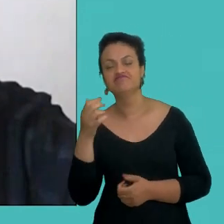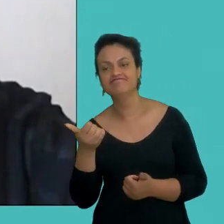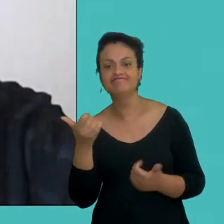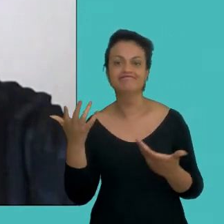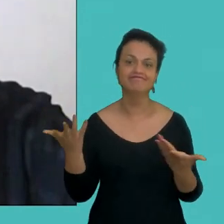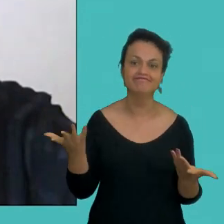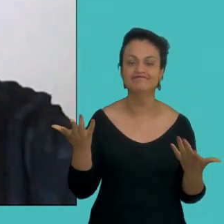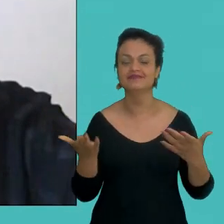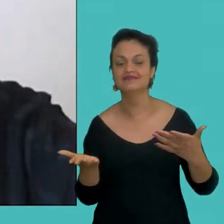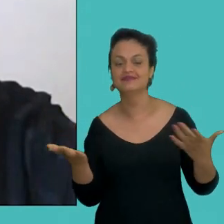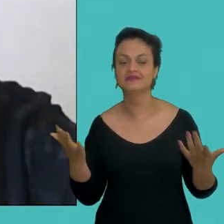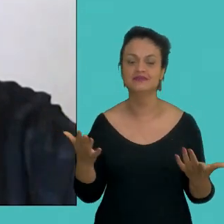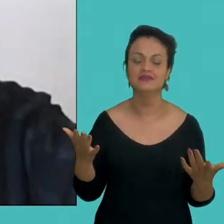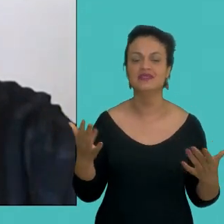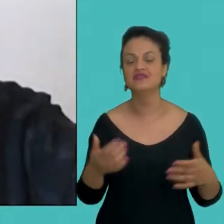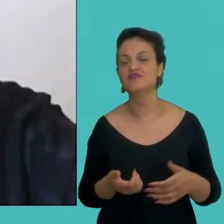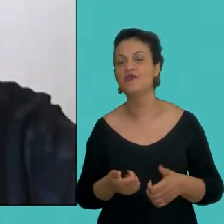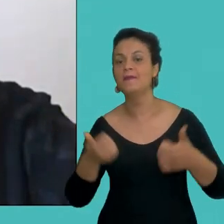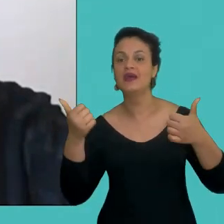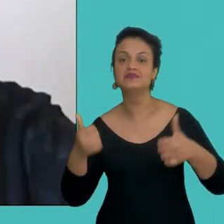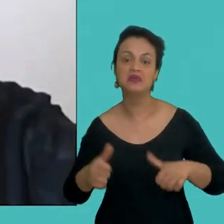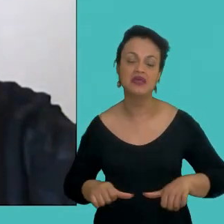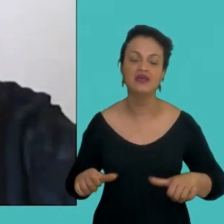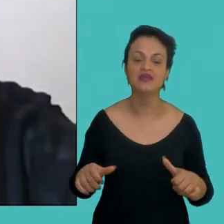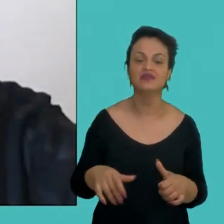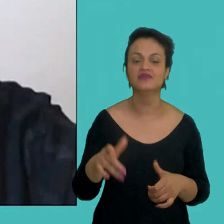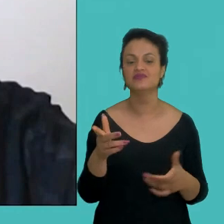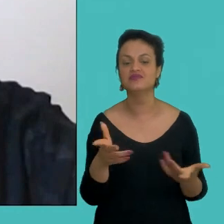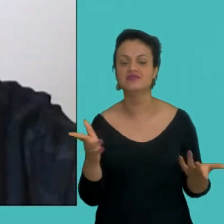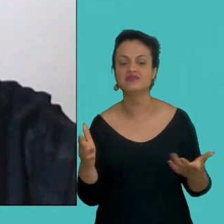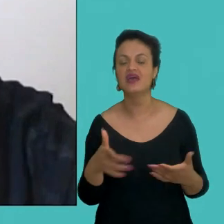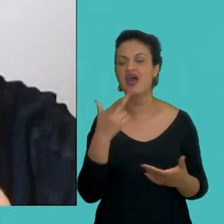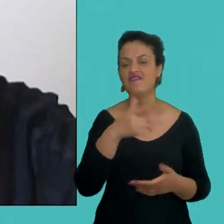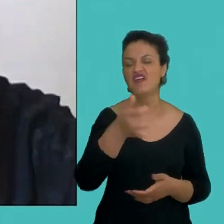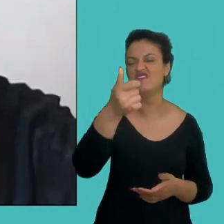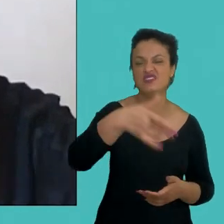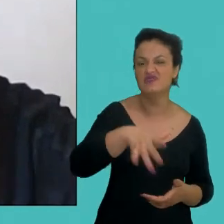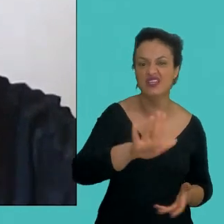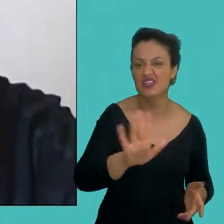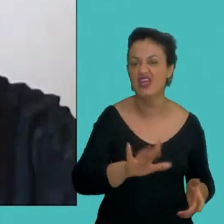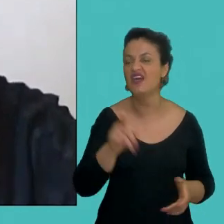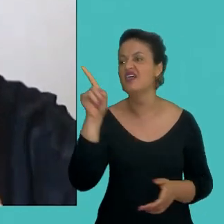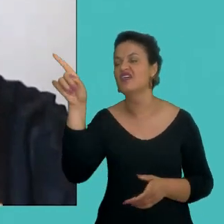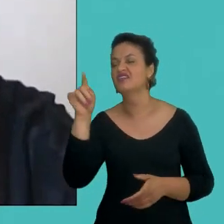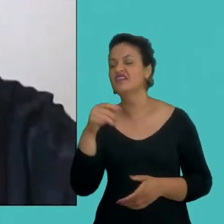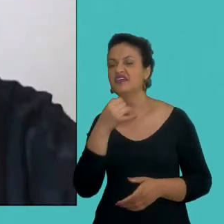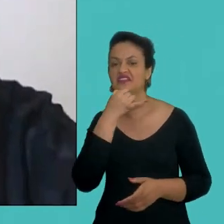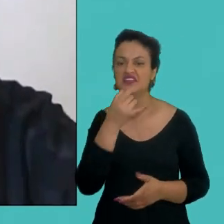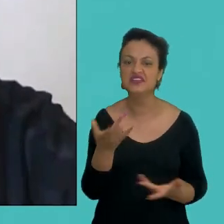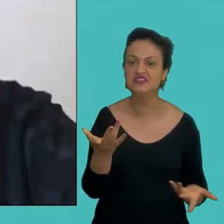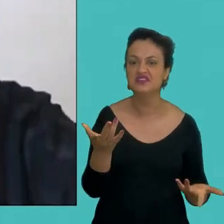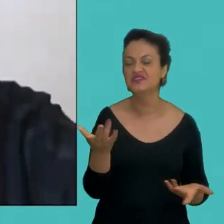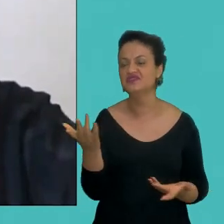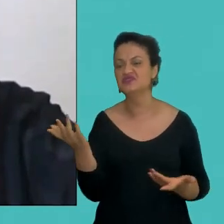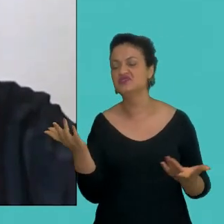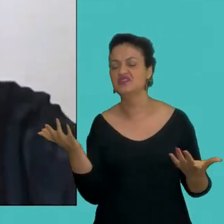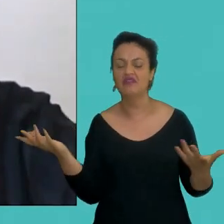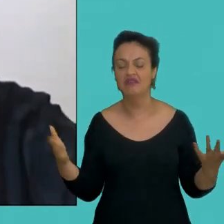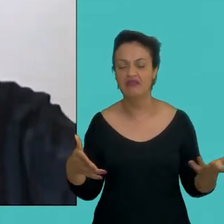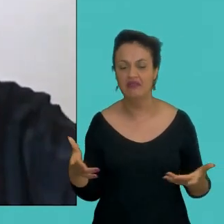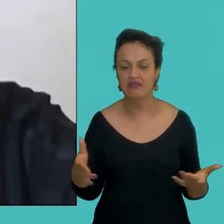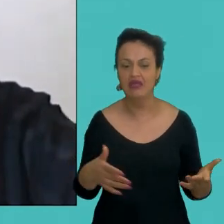é bacana, se finalmente vocês tinham mesmo que se danar porque vocês não prestam para nada, ou que lamento,